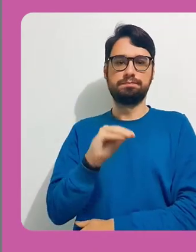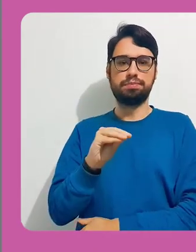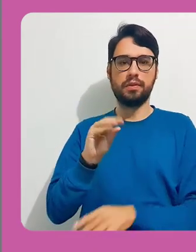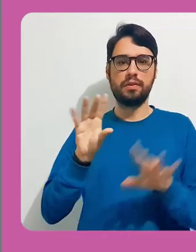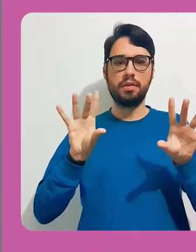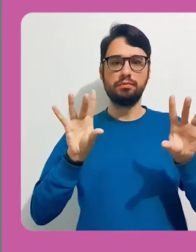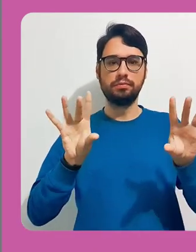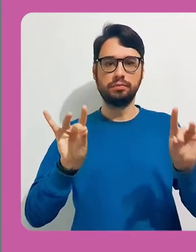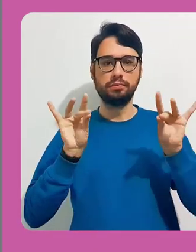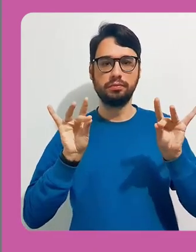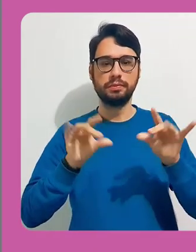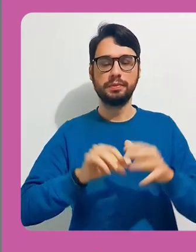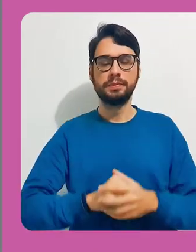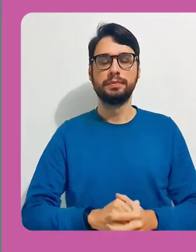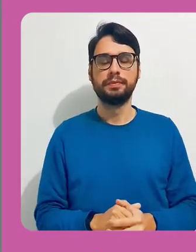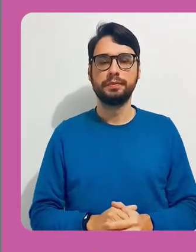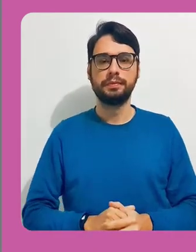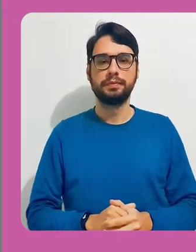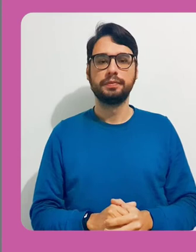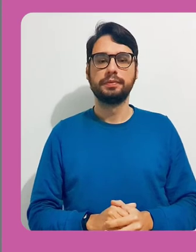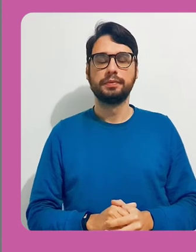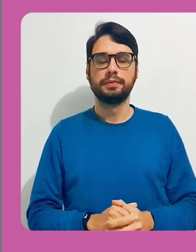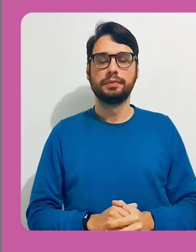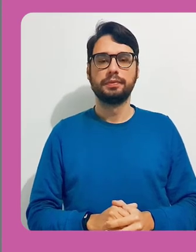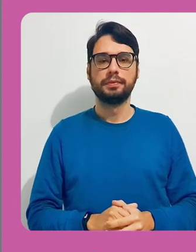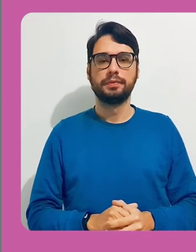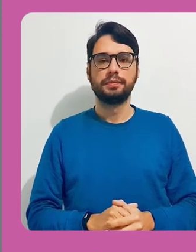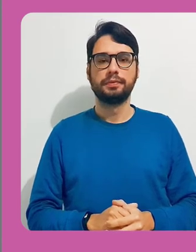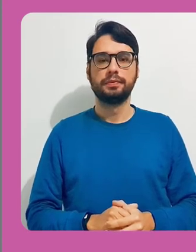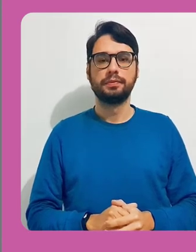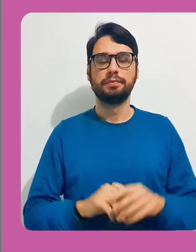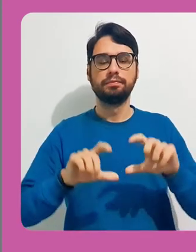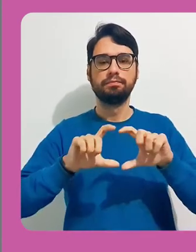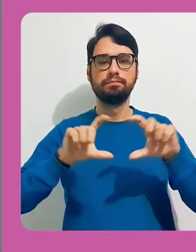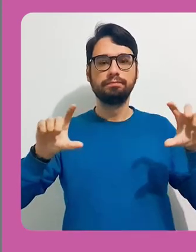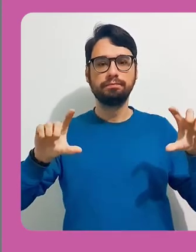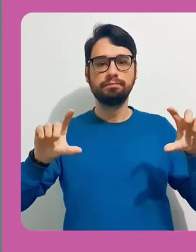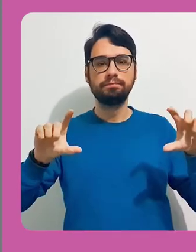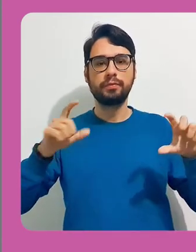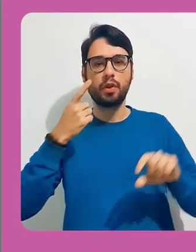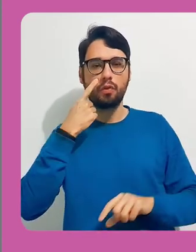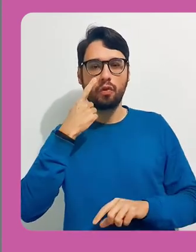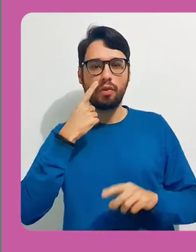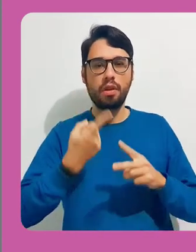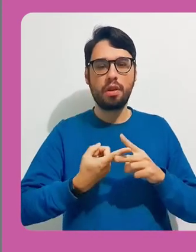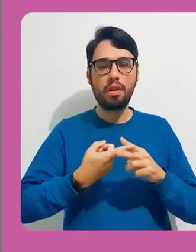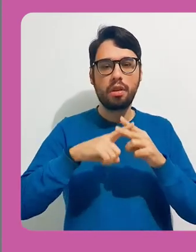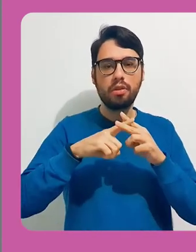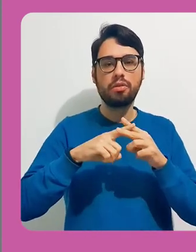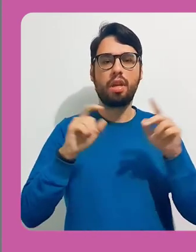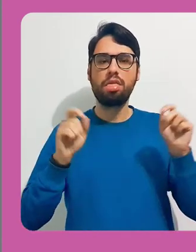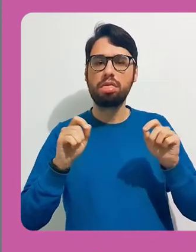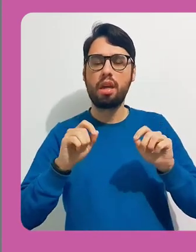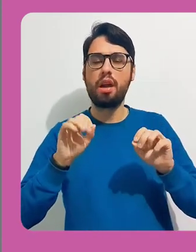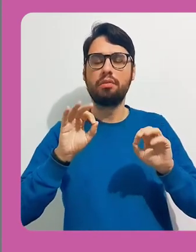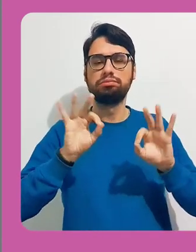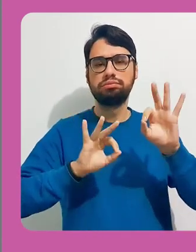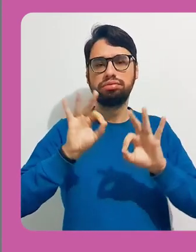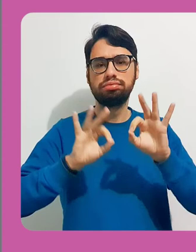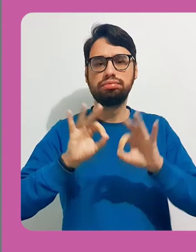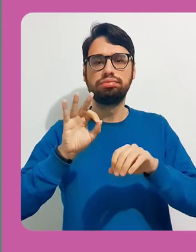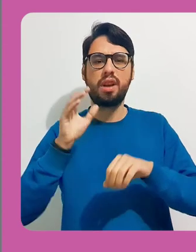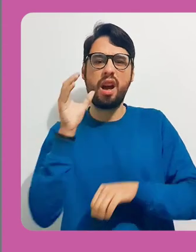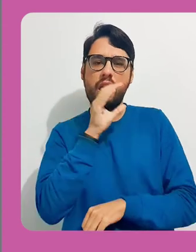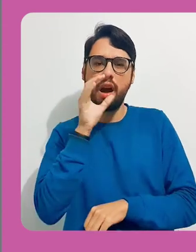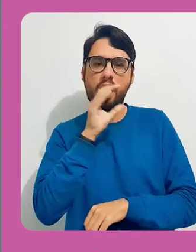pequeno trecho. Vou colocar esse pequeno trecho aqui, editar esse pequeno trecho rapidamente,